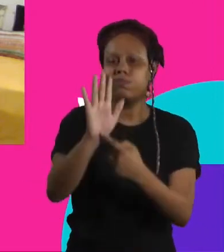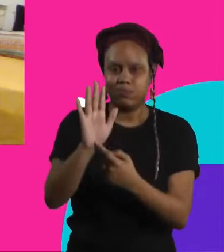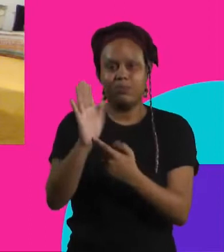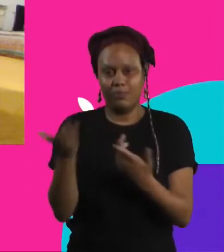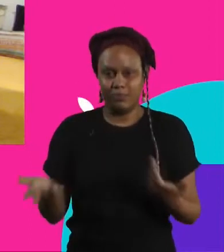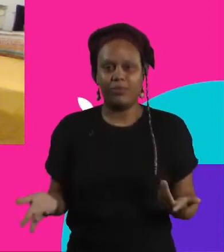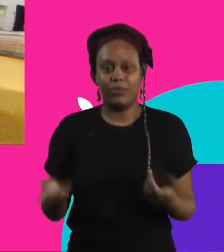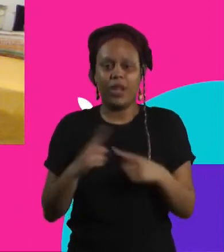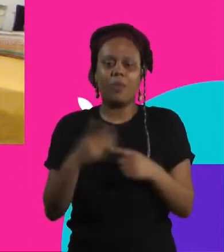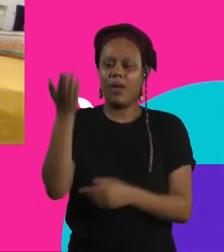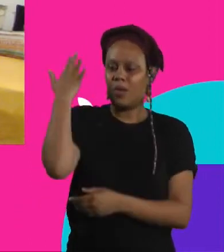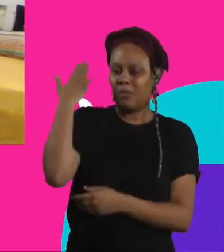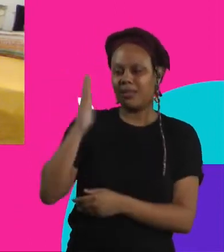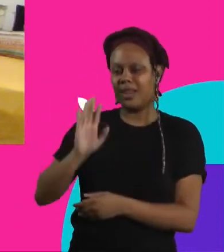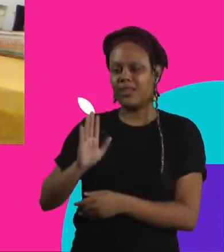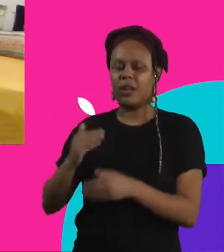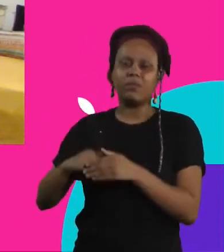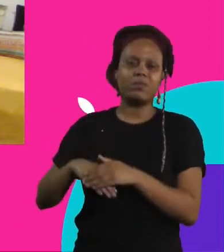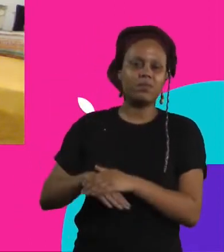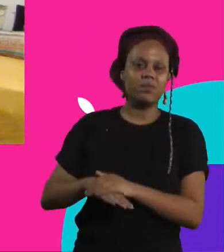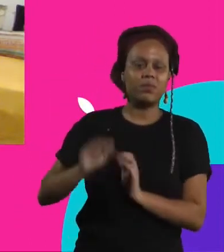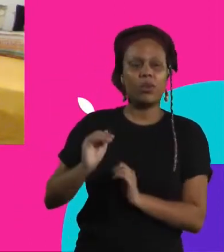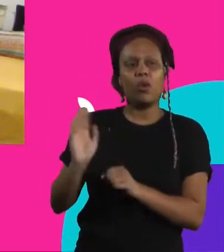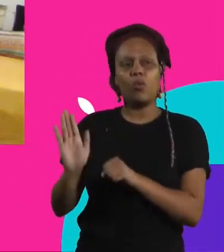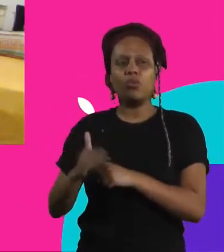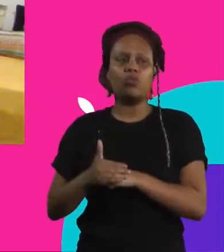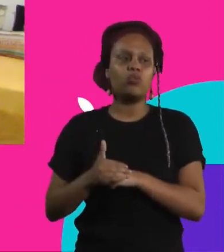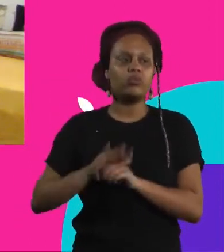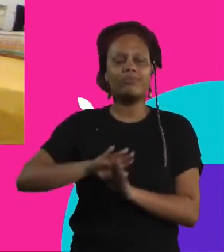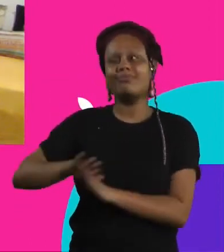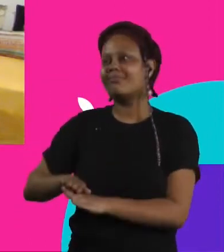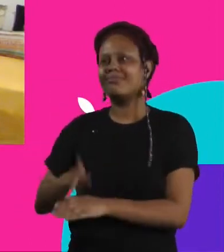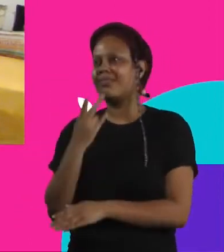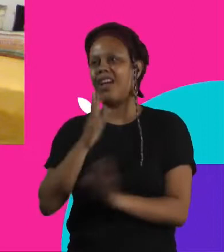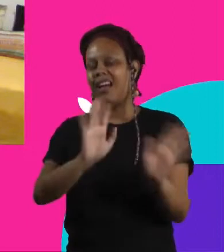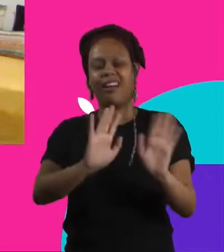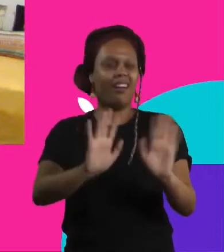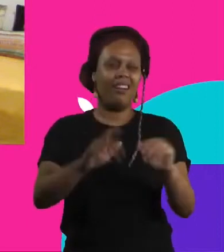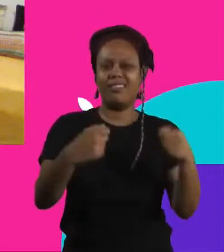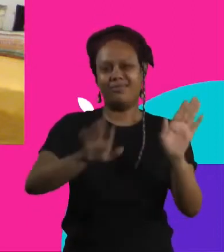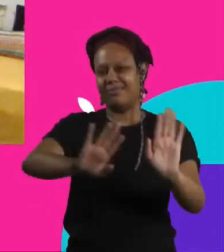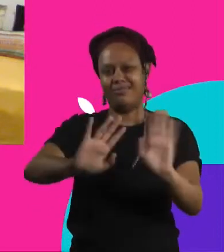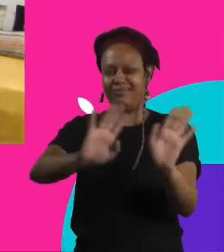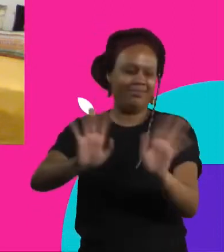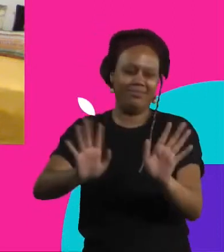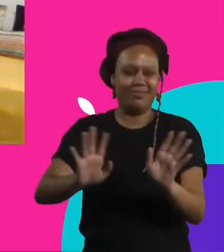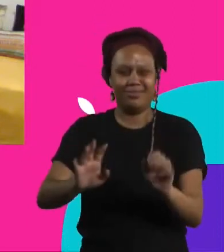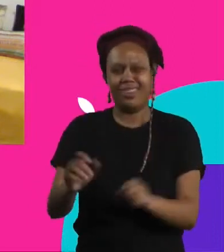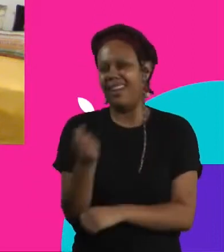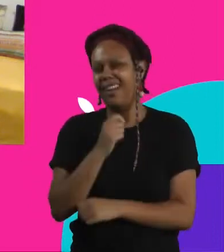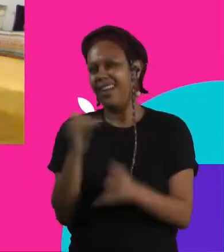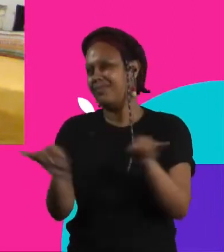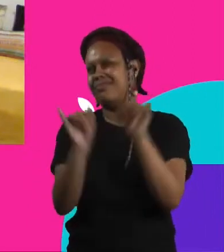durante muito tempo ficava se jogando para baixo do tapete a questão, não vamos falar disso, isso é bobagem, feminismo é